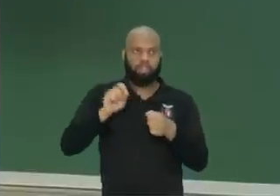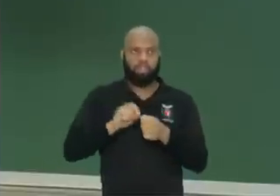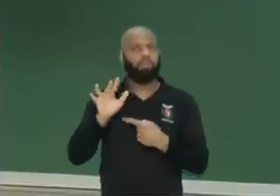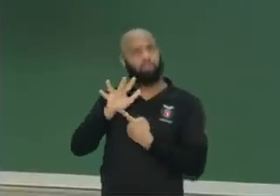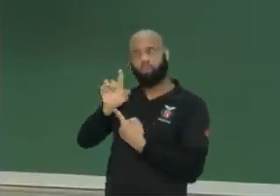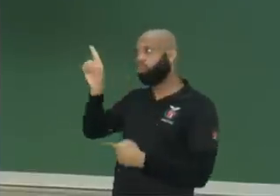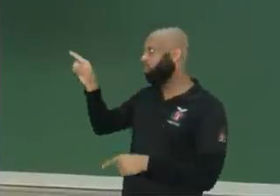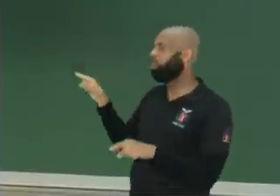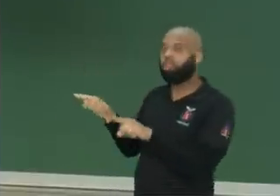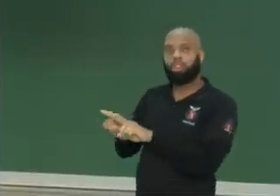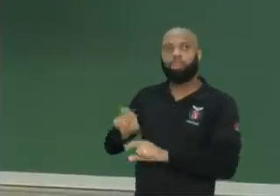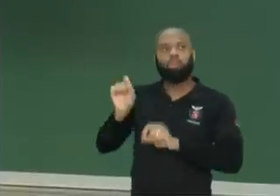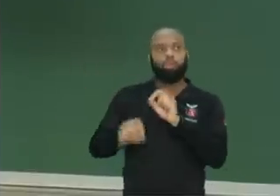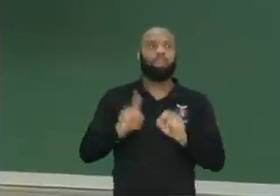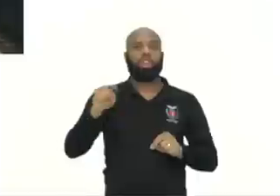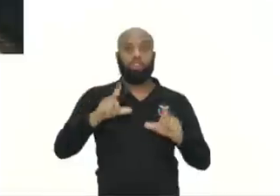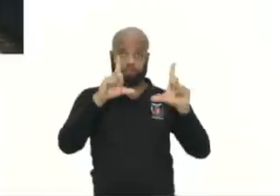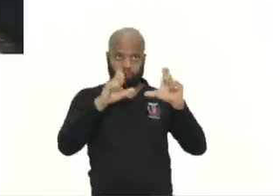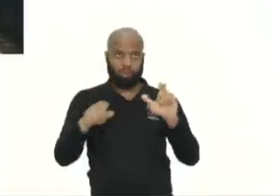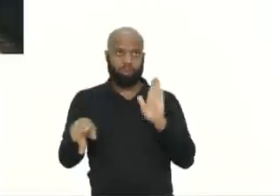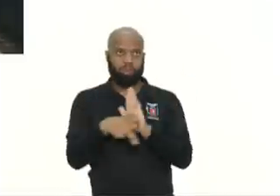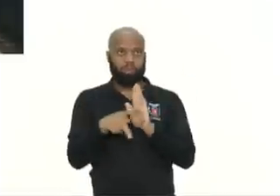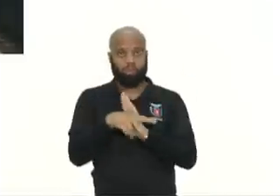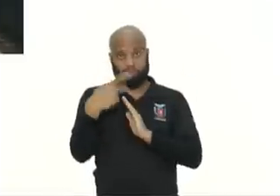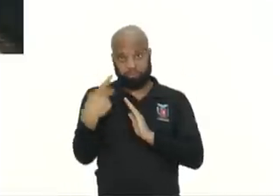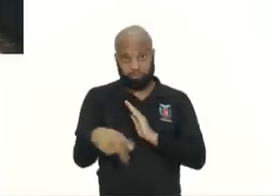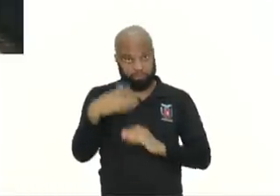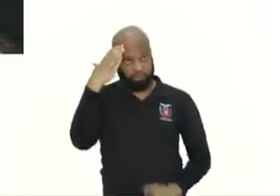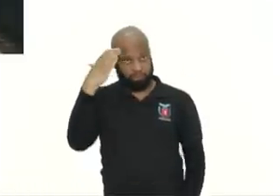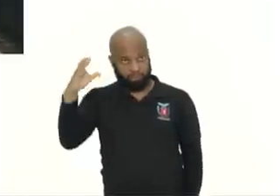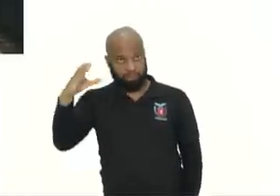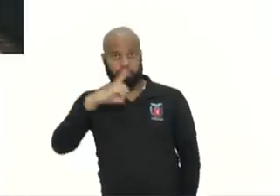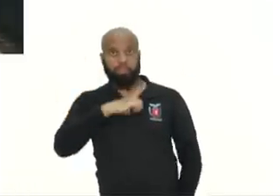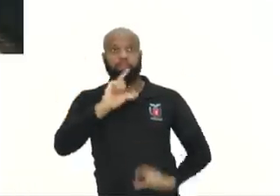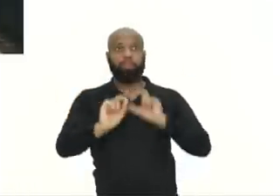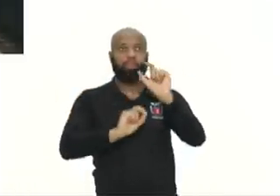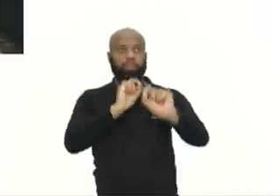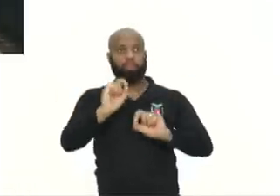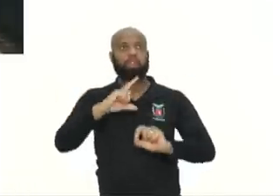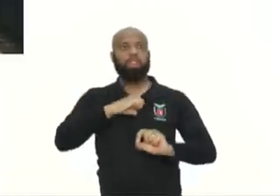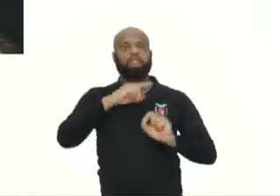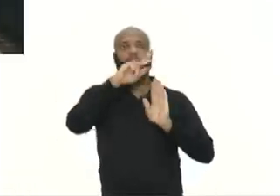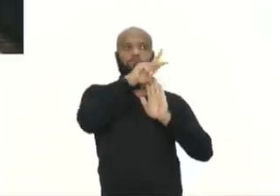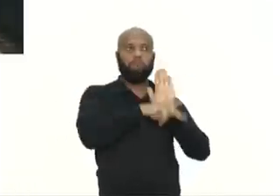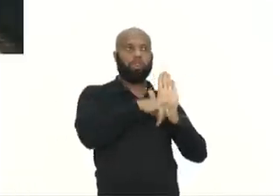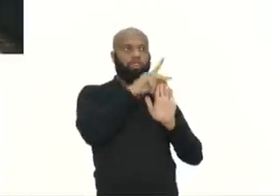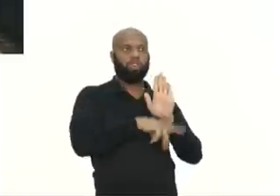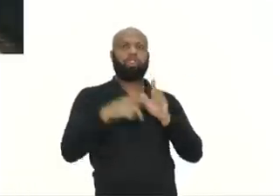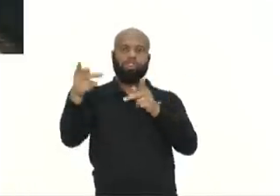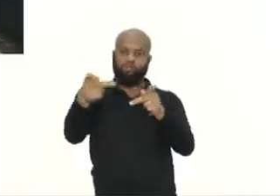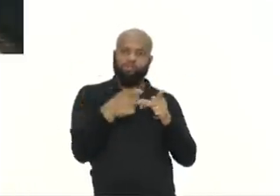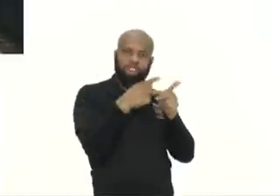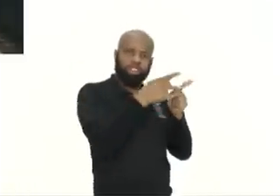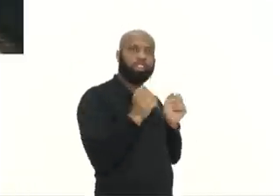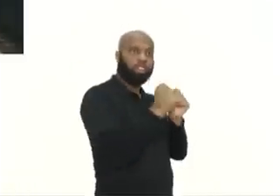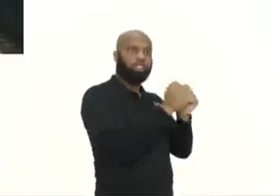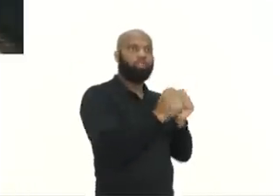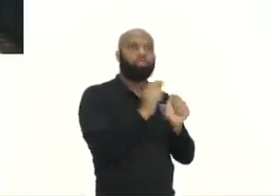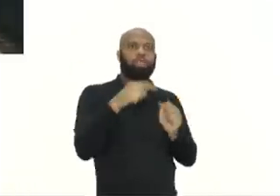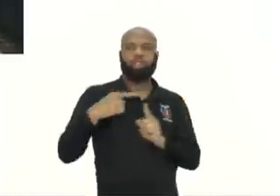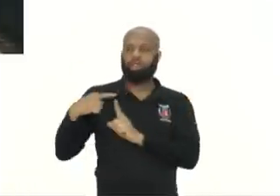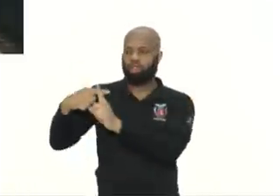aqui para vocês uma foto do arquivo pessoal. A gente aqui em Curitiba tem um projeto que é uma visita guiada ao